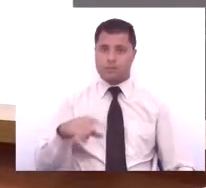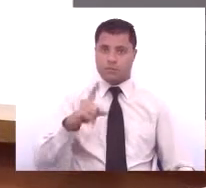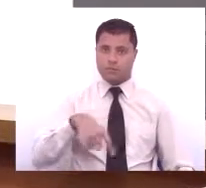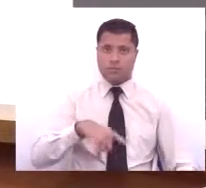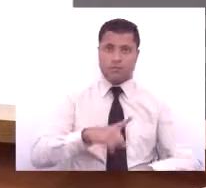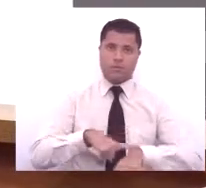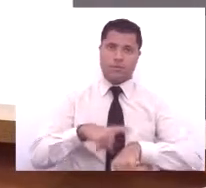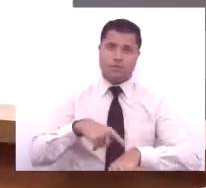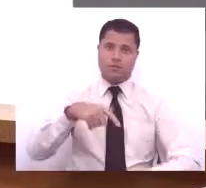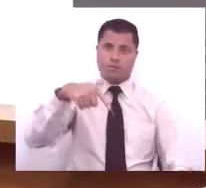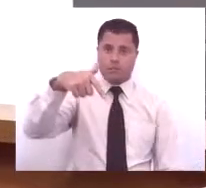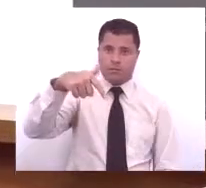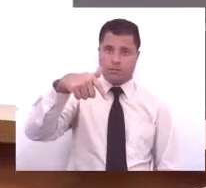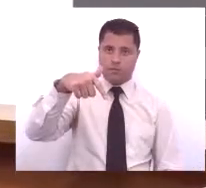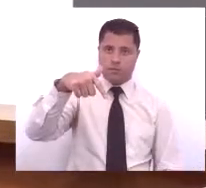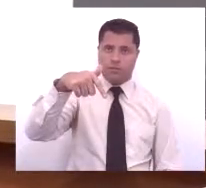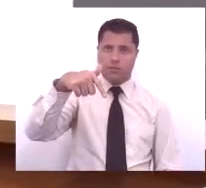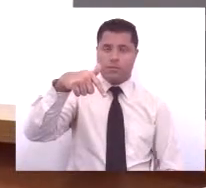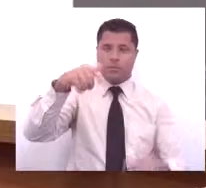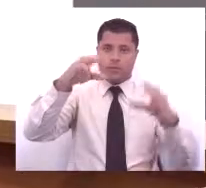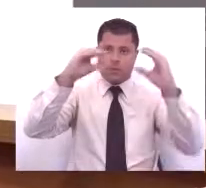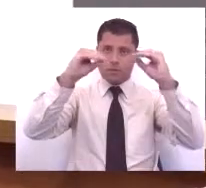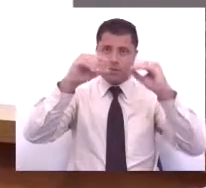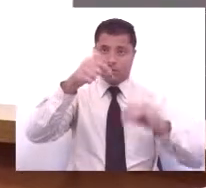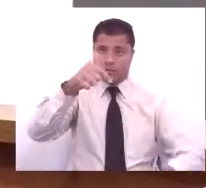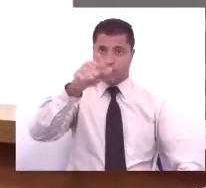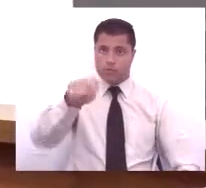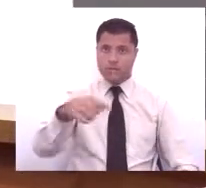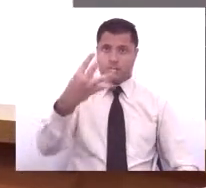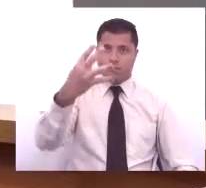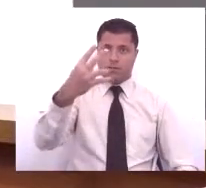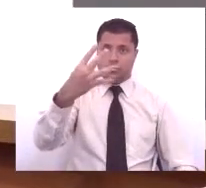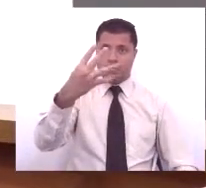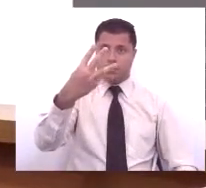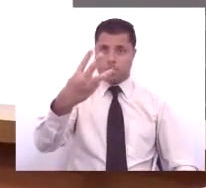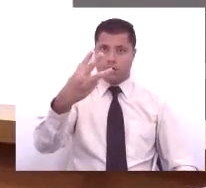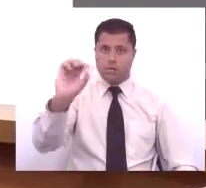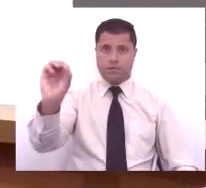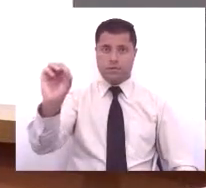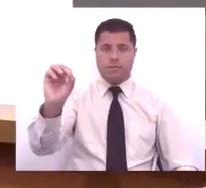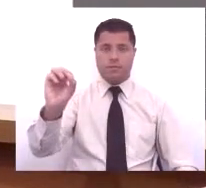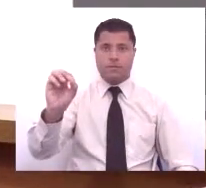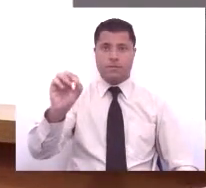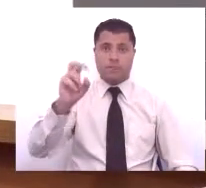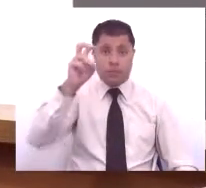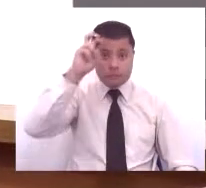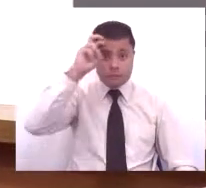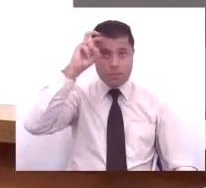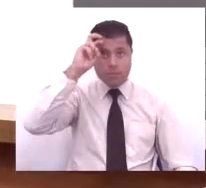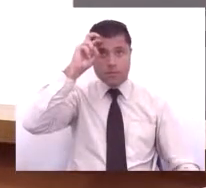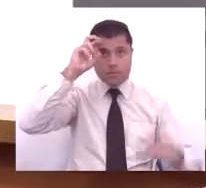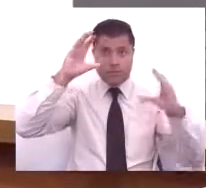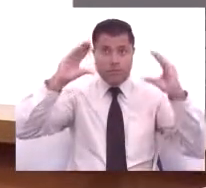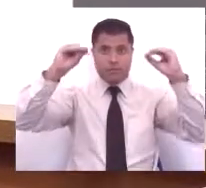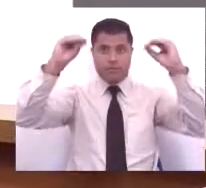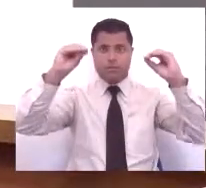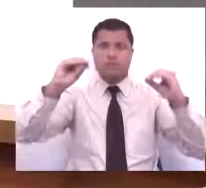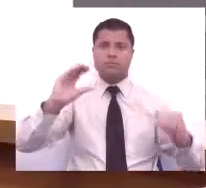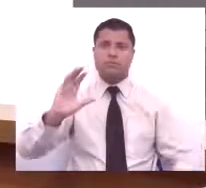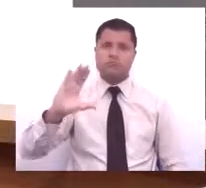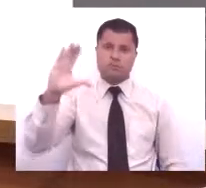e 30 minutos de quinta-feira, 2 dias antes das eleições, quando